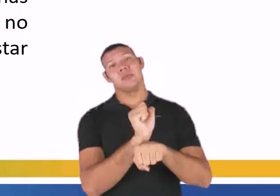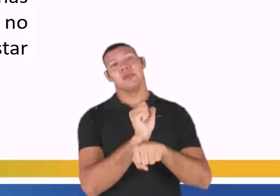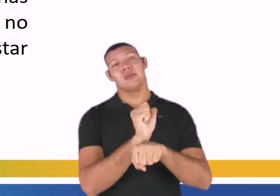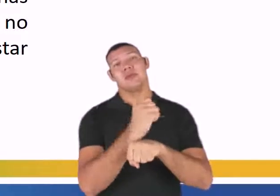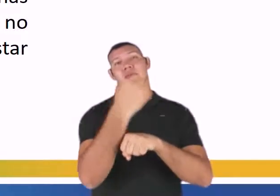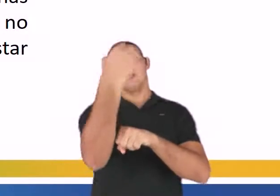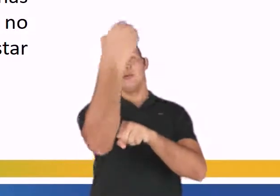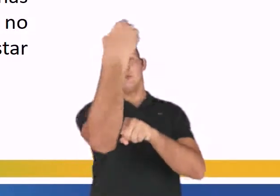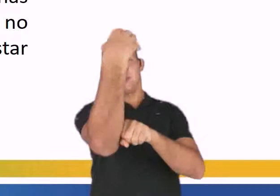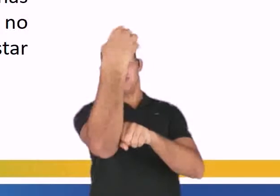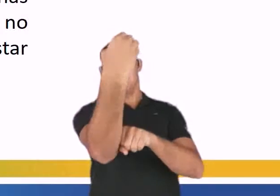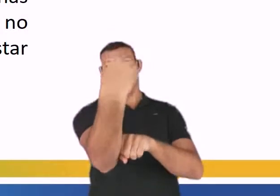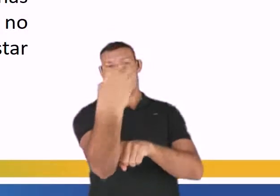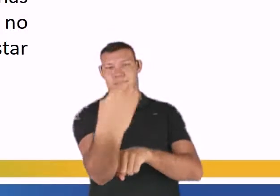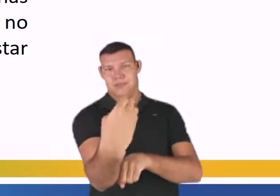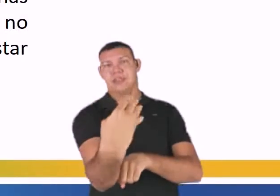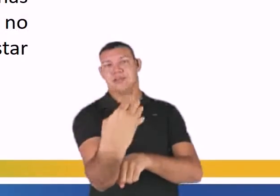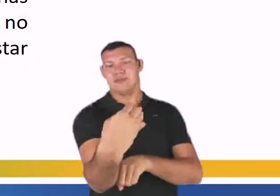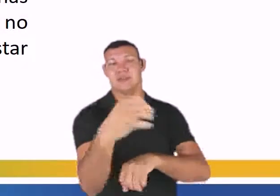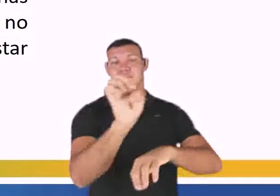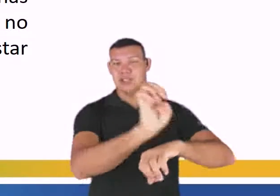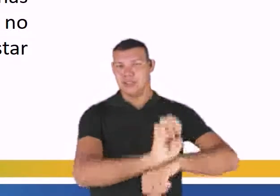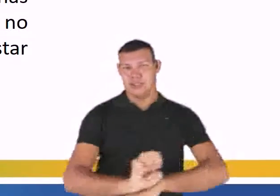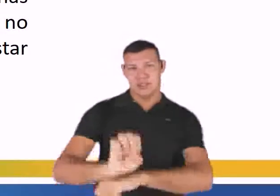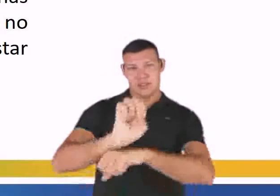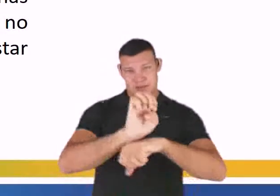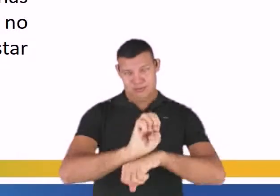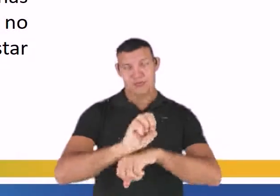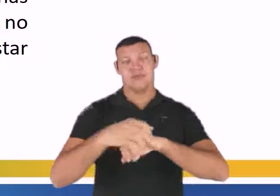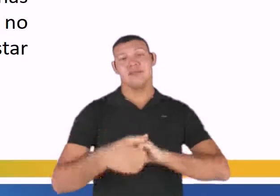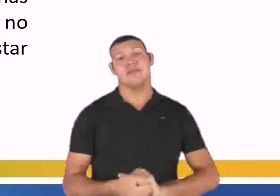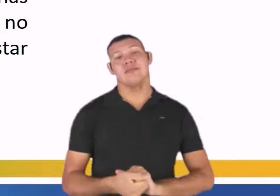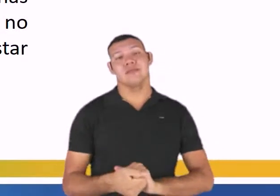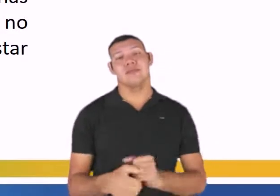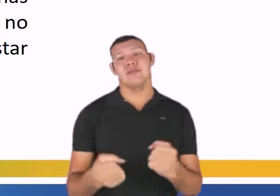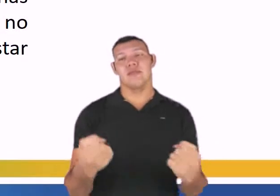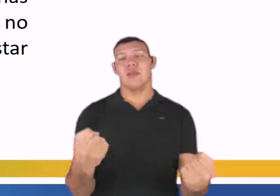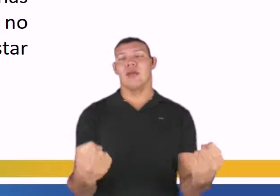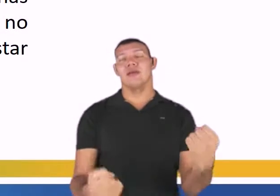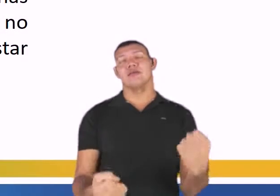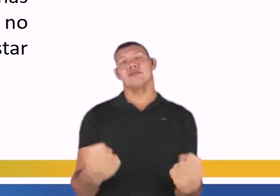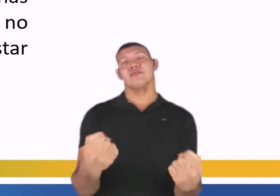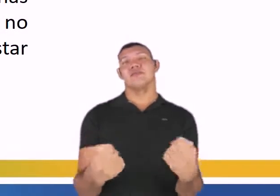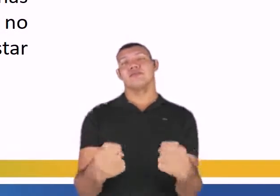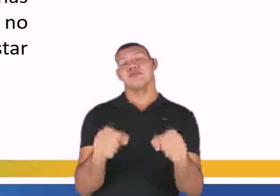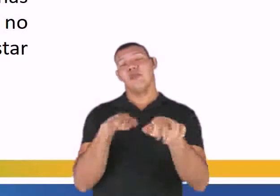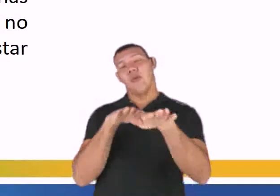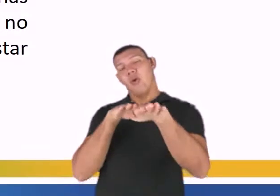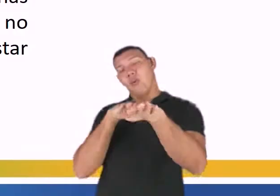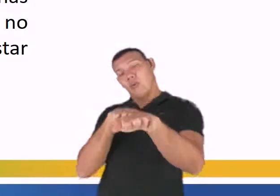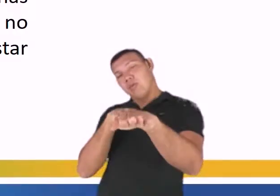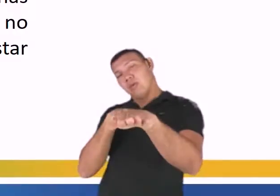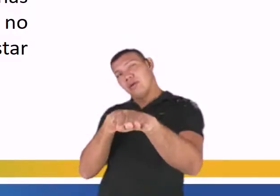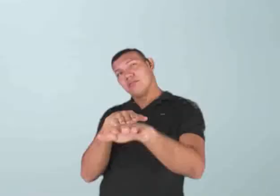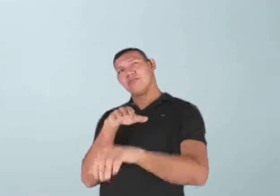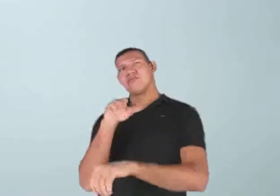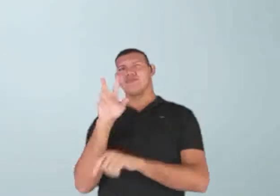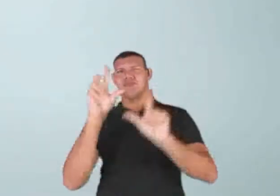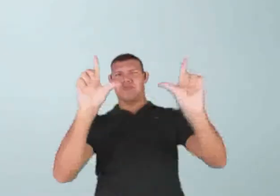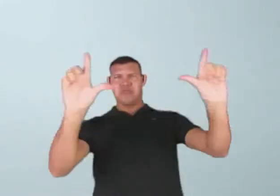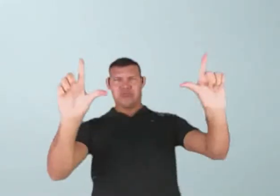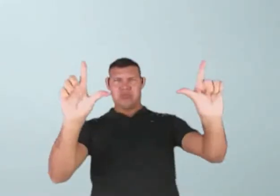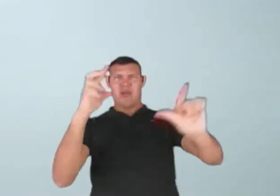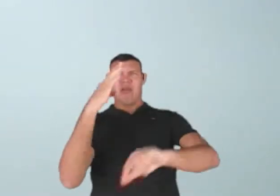farol, como é dito em alguns estados, né? Por exemplo, atrás de um ônibus podemos prestar atenção e